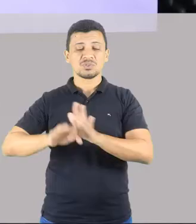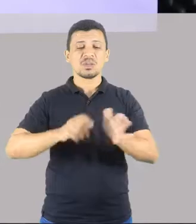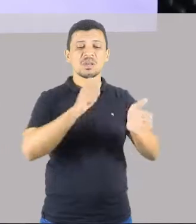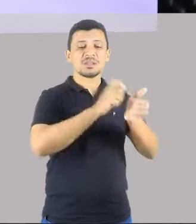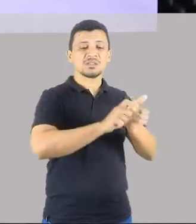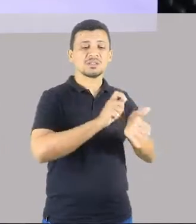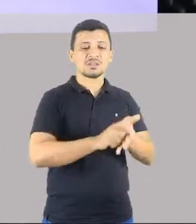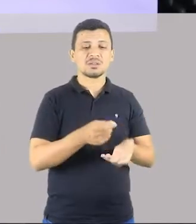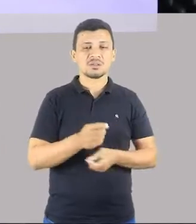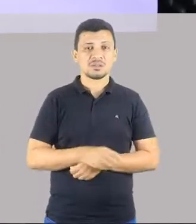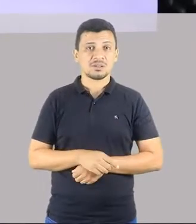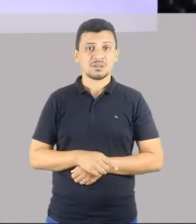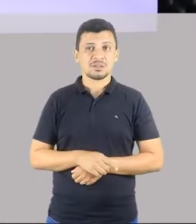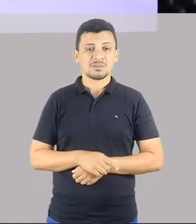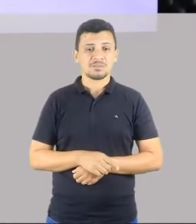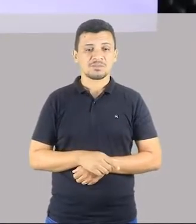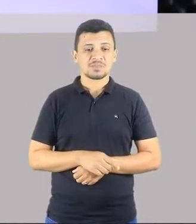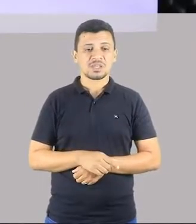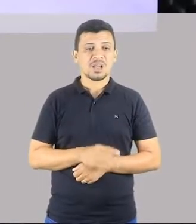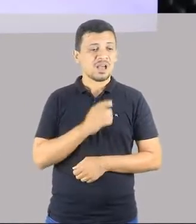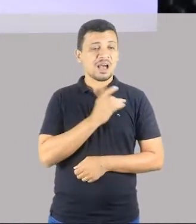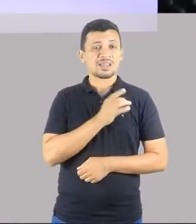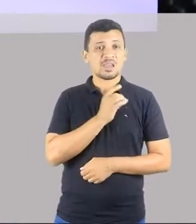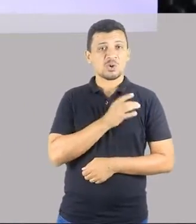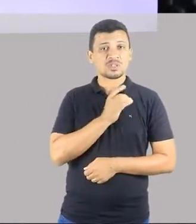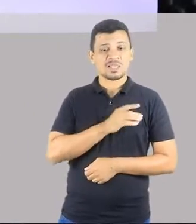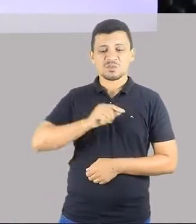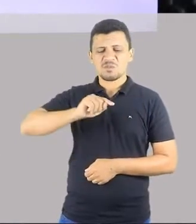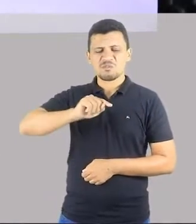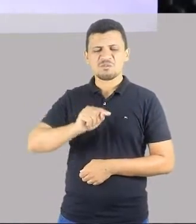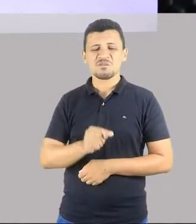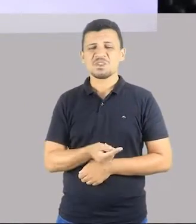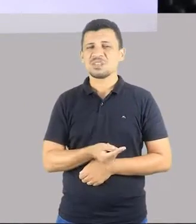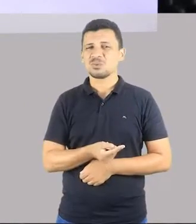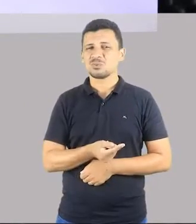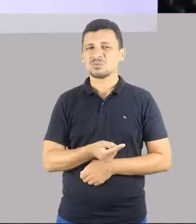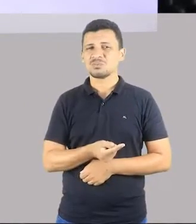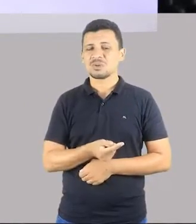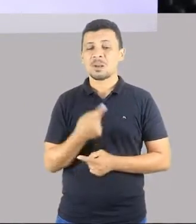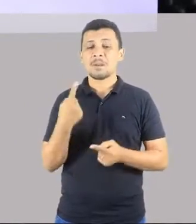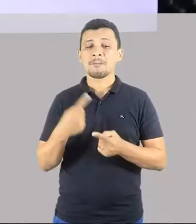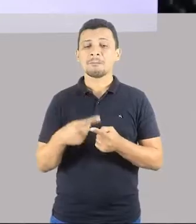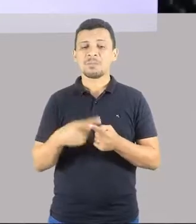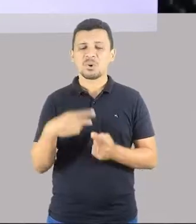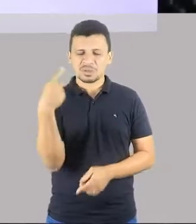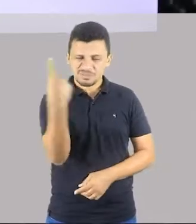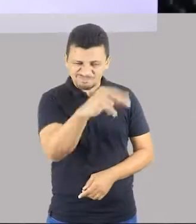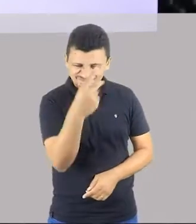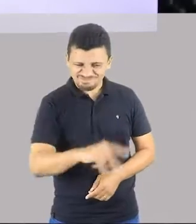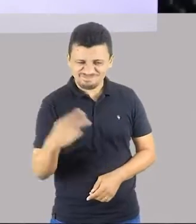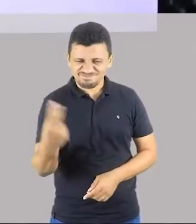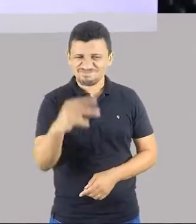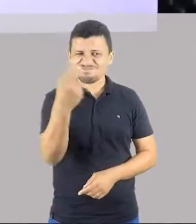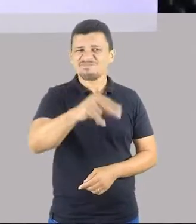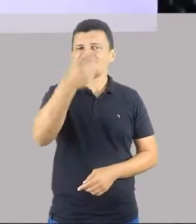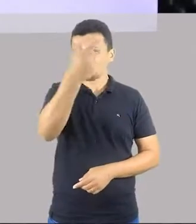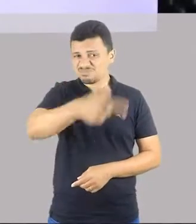reescrita, o que ele fez? Ele separou o aterrorizado. Aterrorizado porque ia apanhar novamente, o